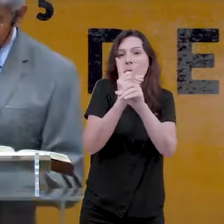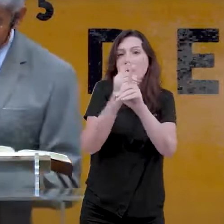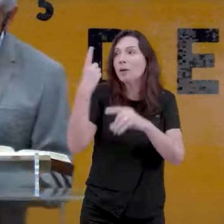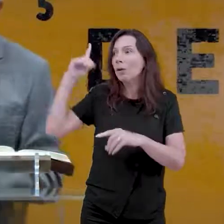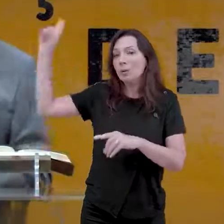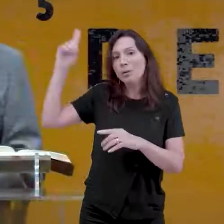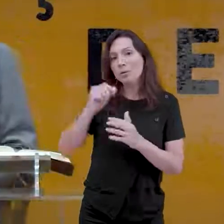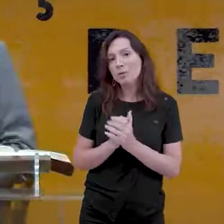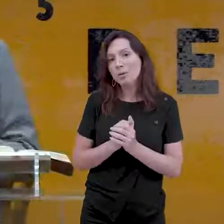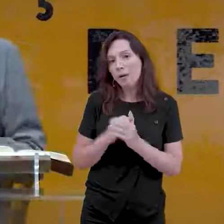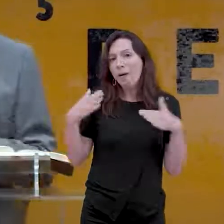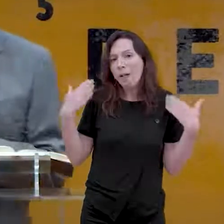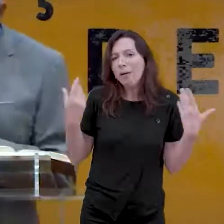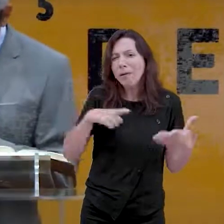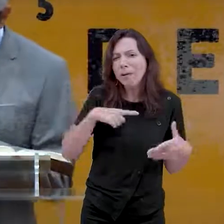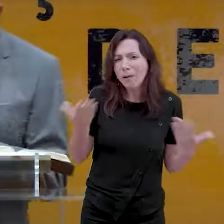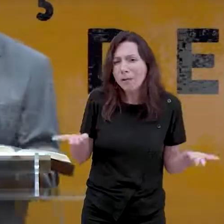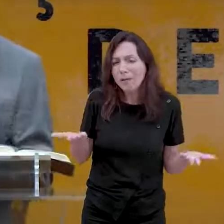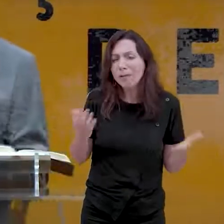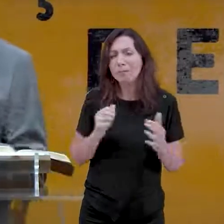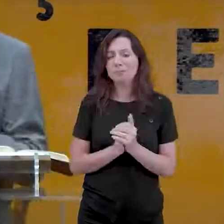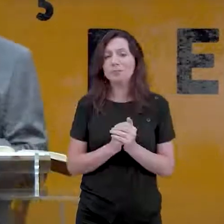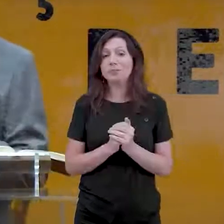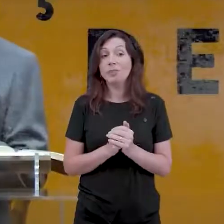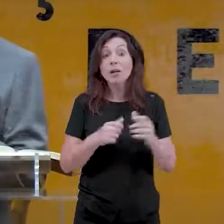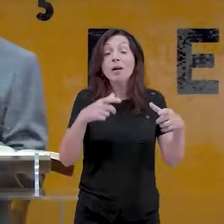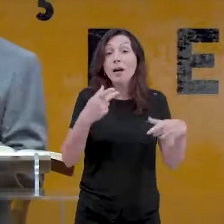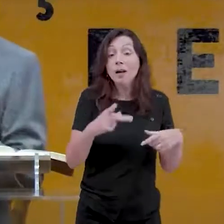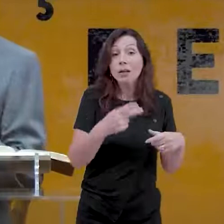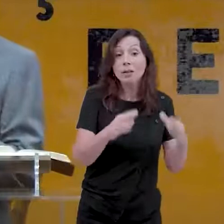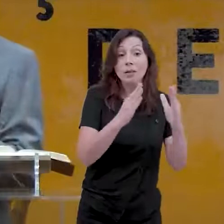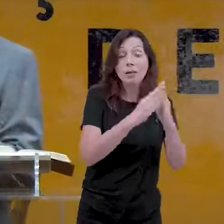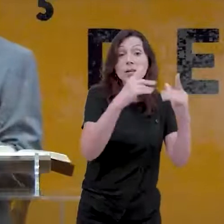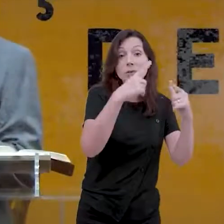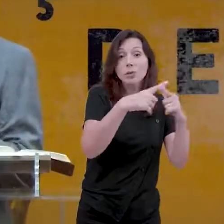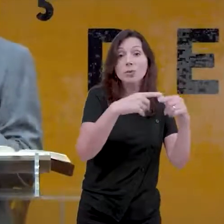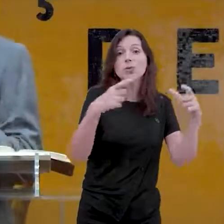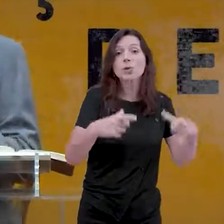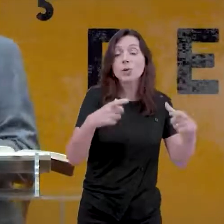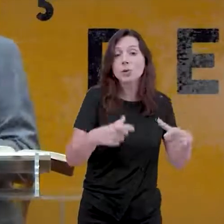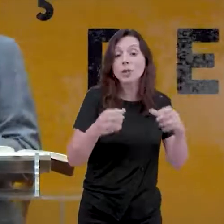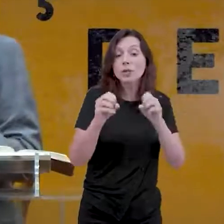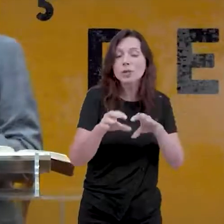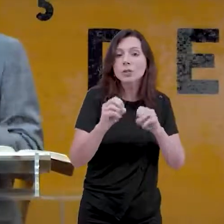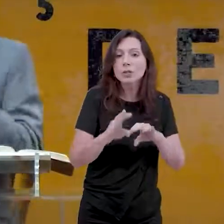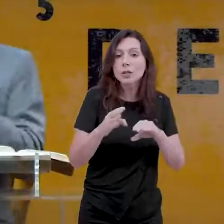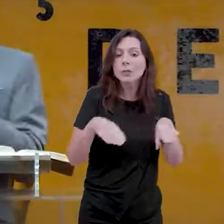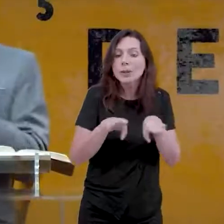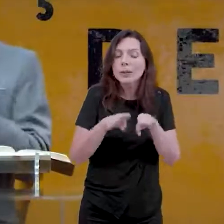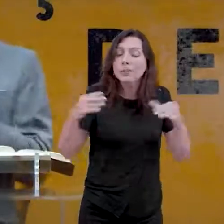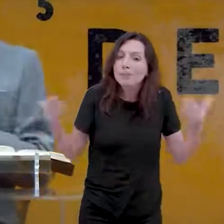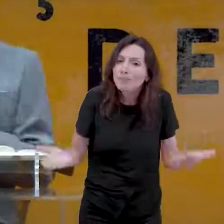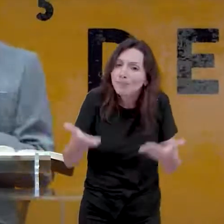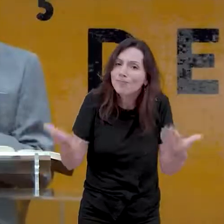Notem vocês, em segundo lugar, que é lugar de instrução e exortação. Irmãos, eu não sei quanto a vocês, algumas